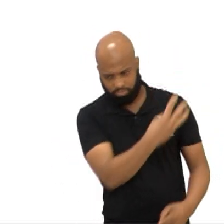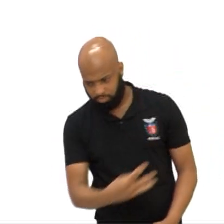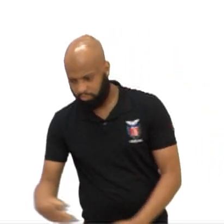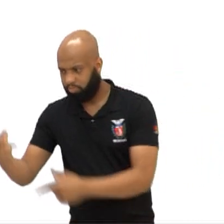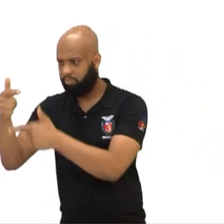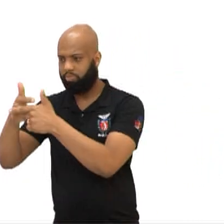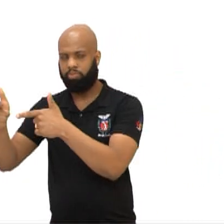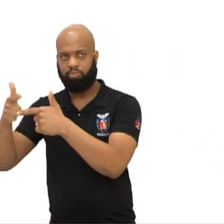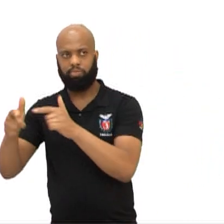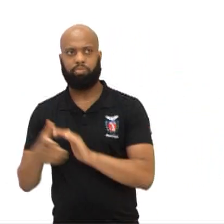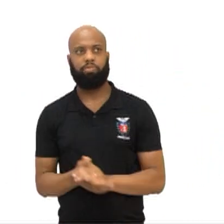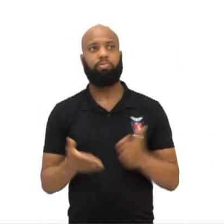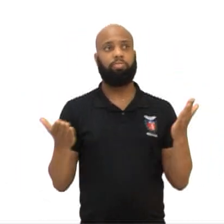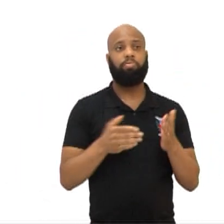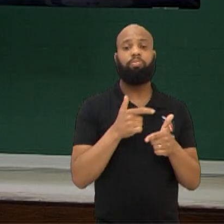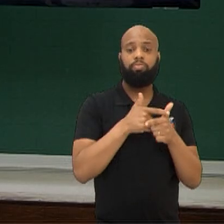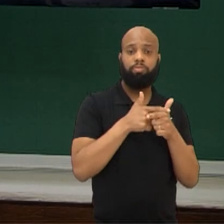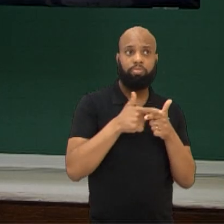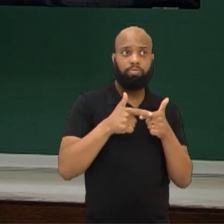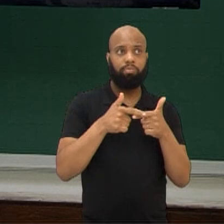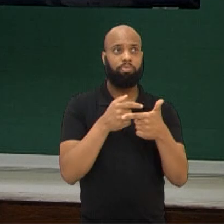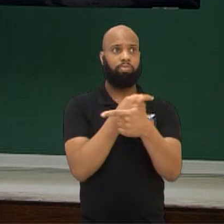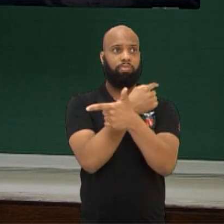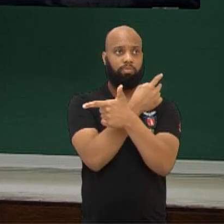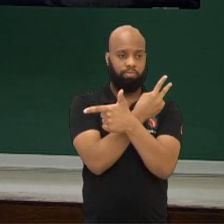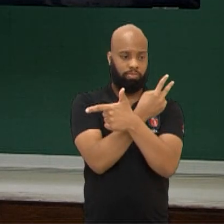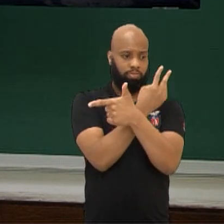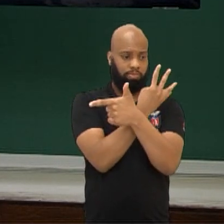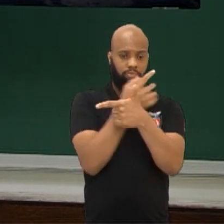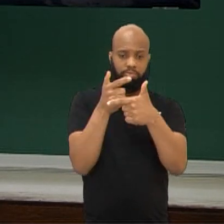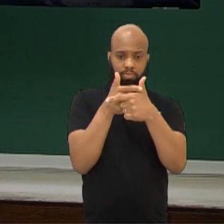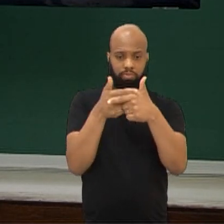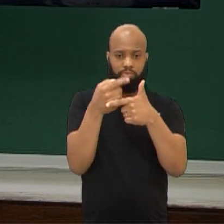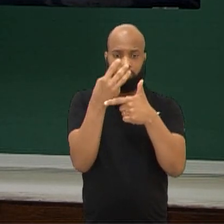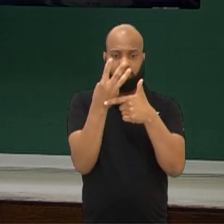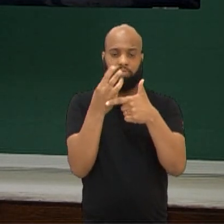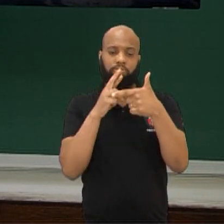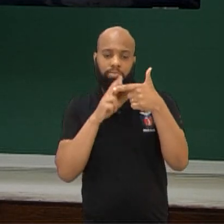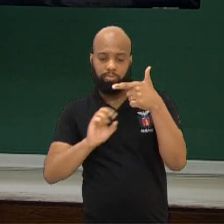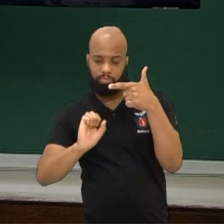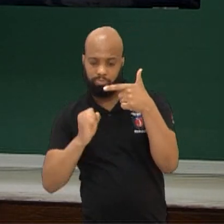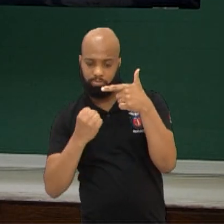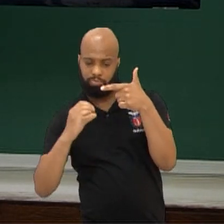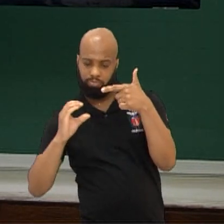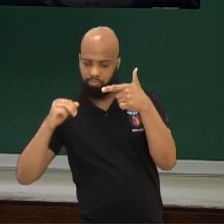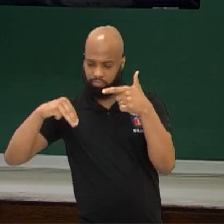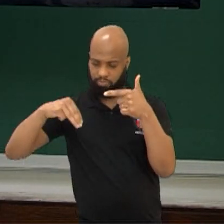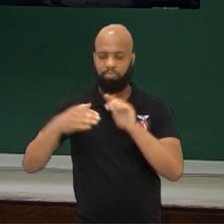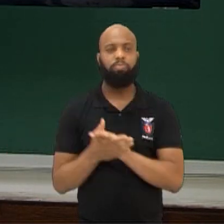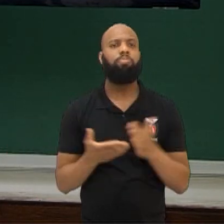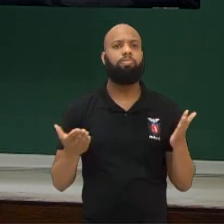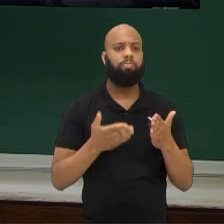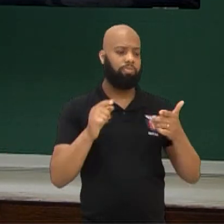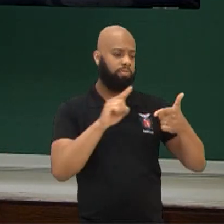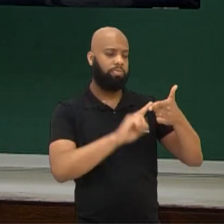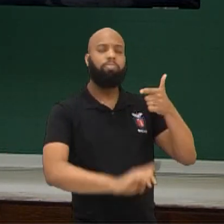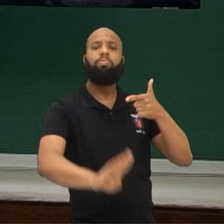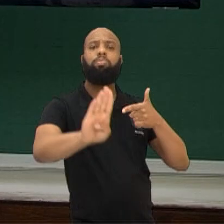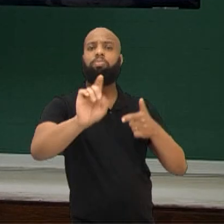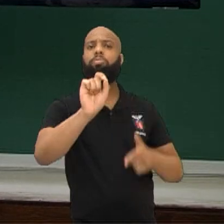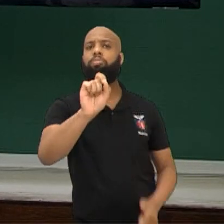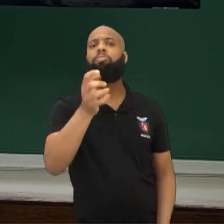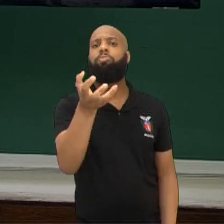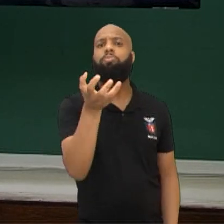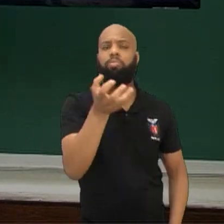ter que a medida dessa base vale 8 centímetros. Agora, na letra B, ele pede o